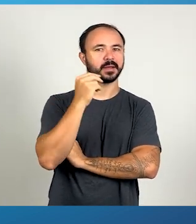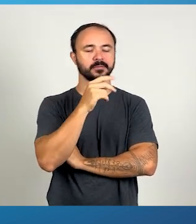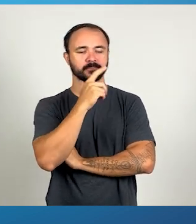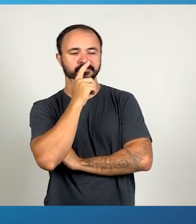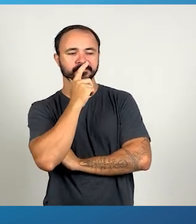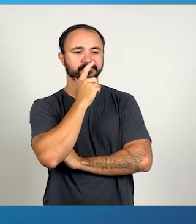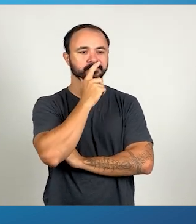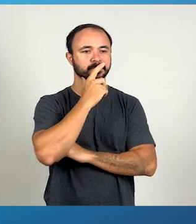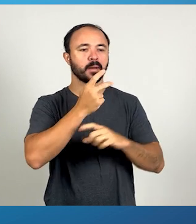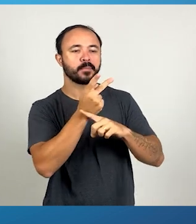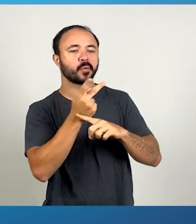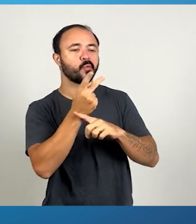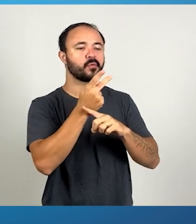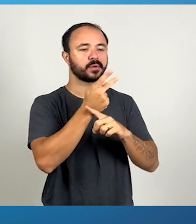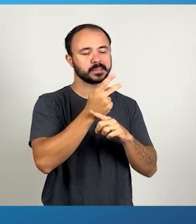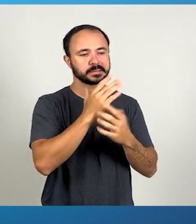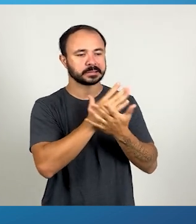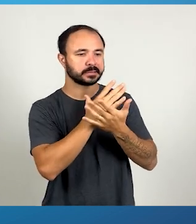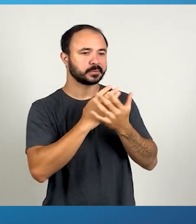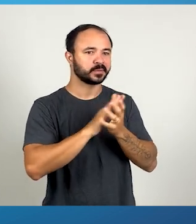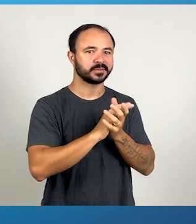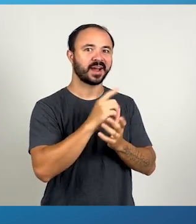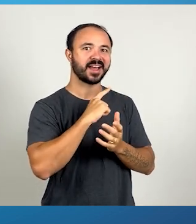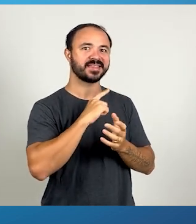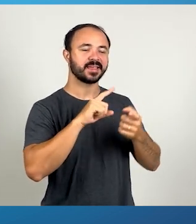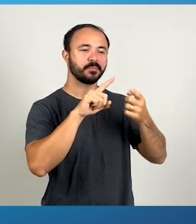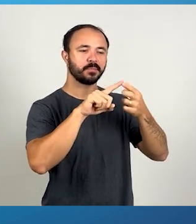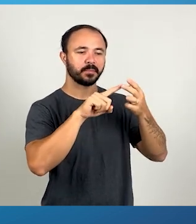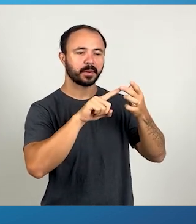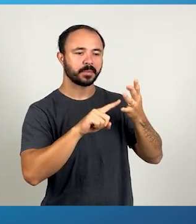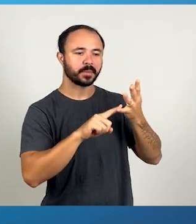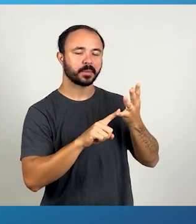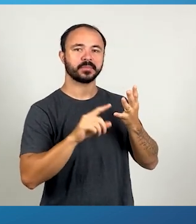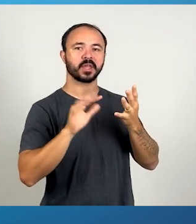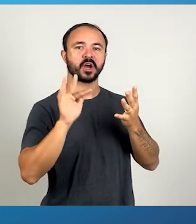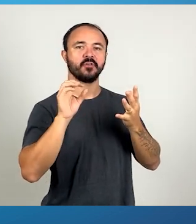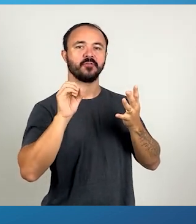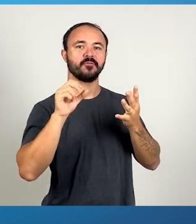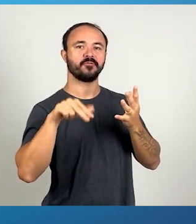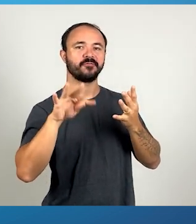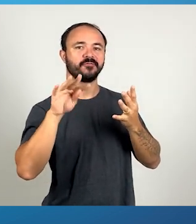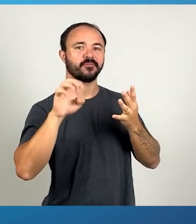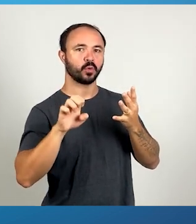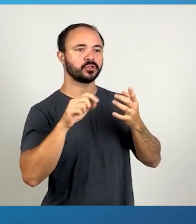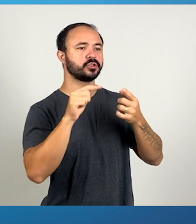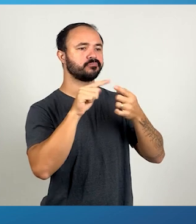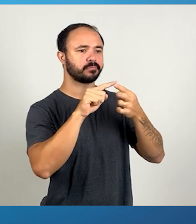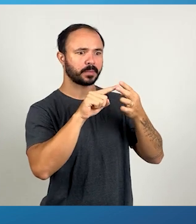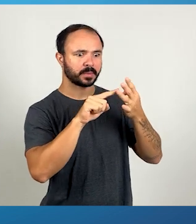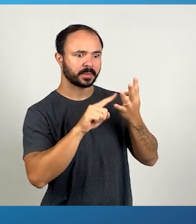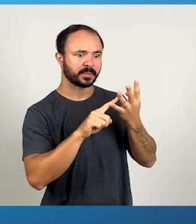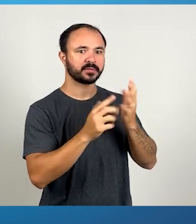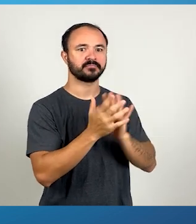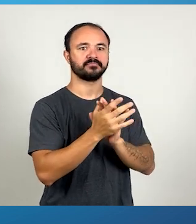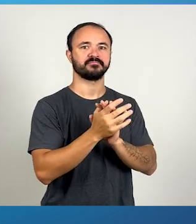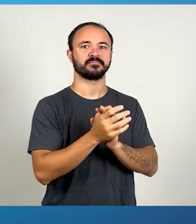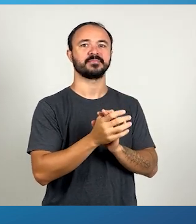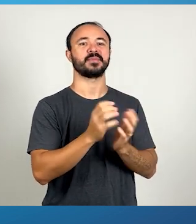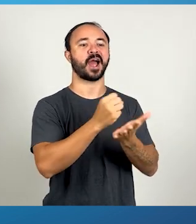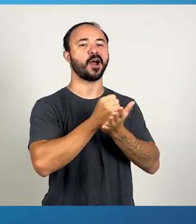fontes históricas são as pistas que te ajudaram a descobrir o que aconteceu